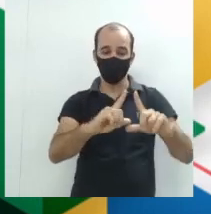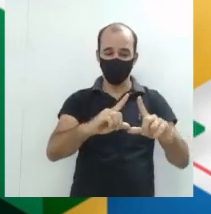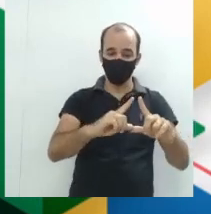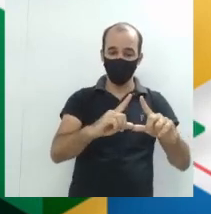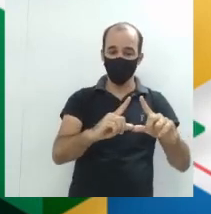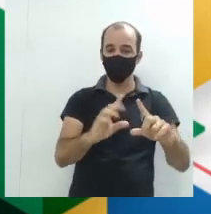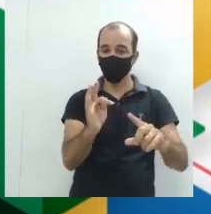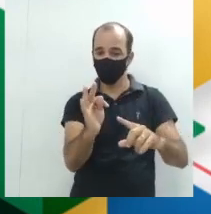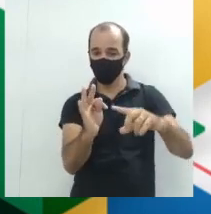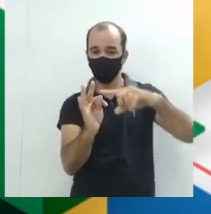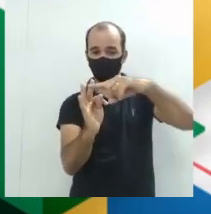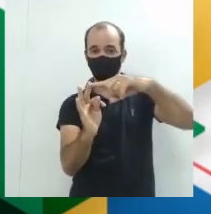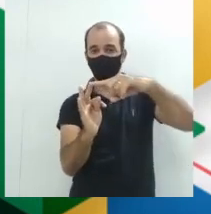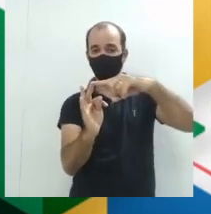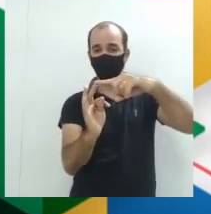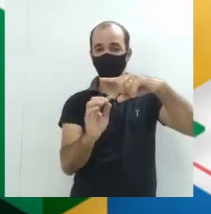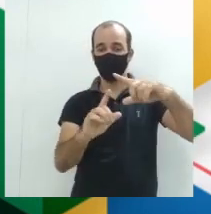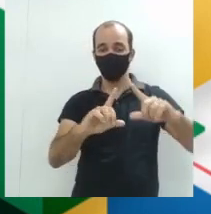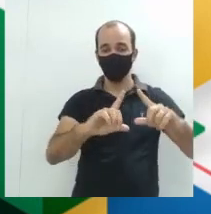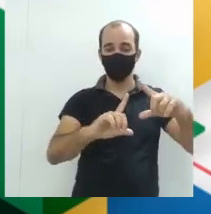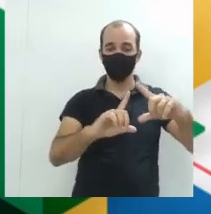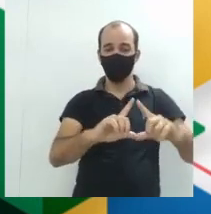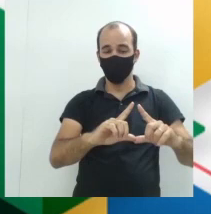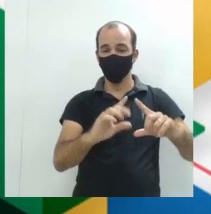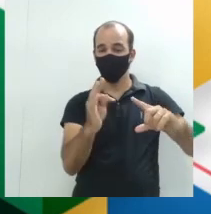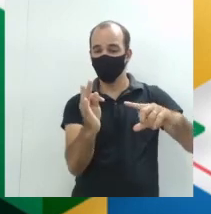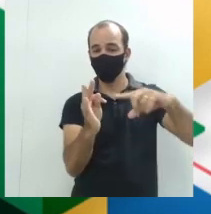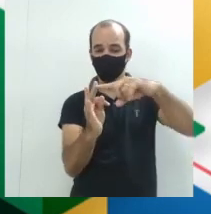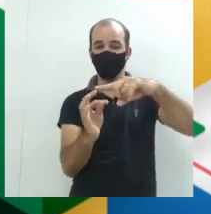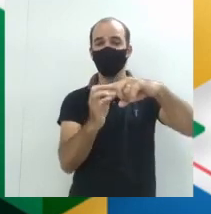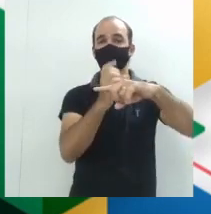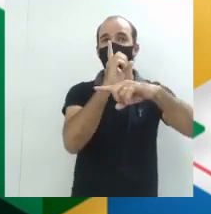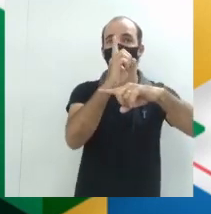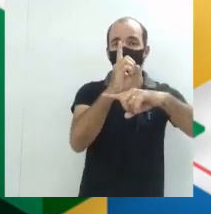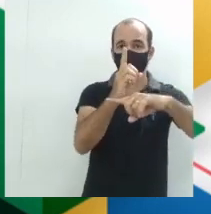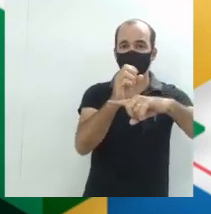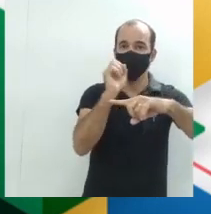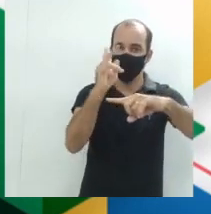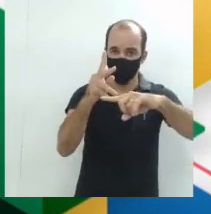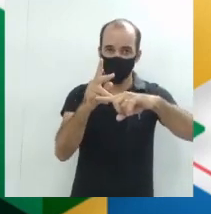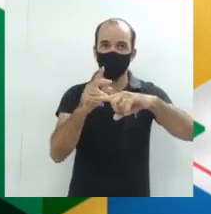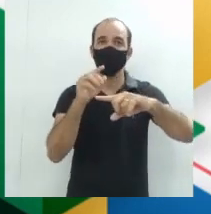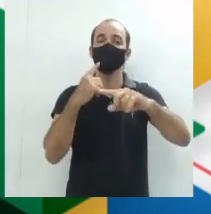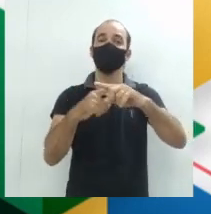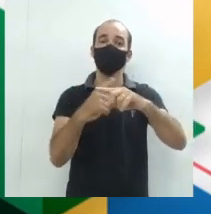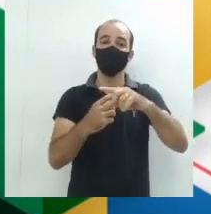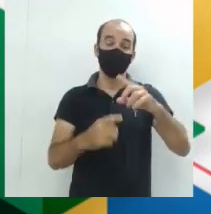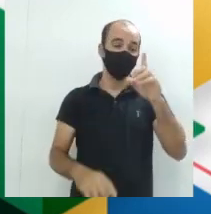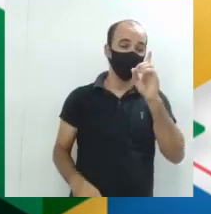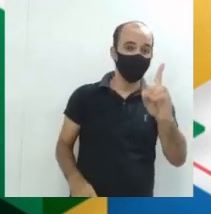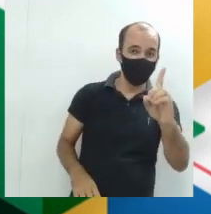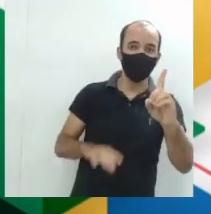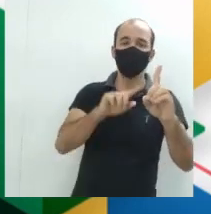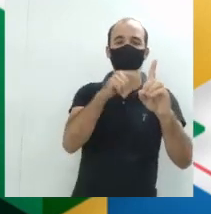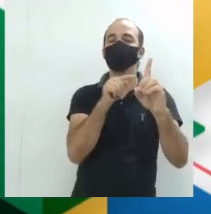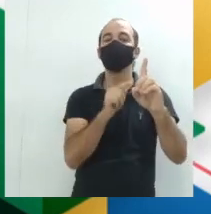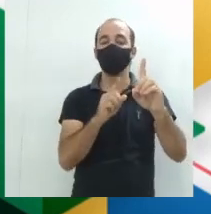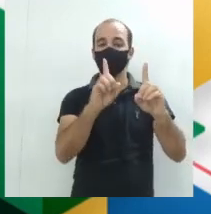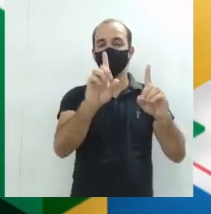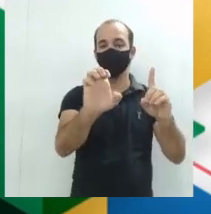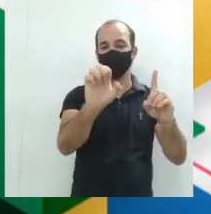D, chamado vetor deslocamento, e o correspondente intervalo de tempo. Olha a fórmula,